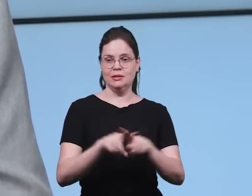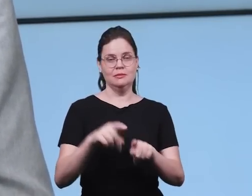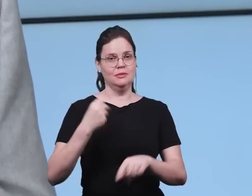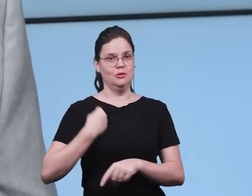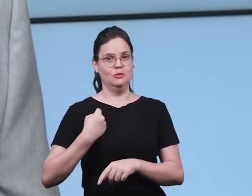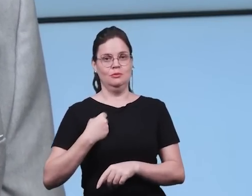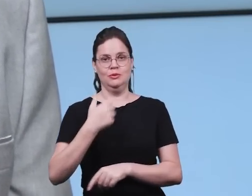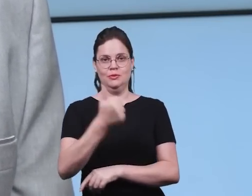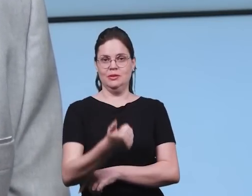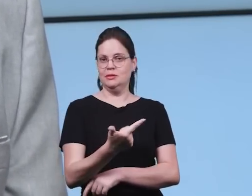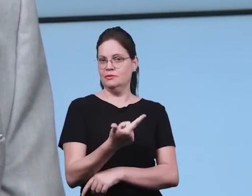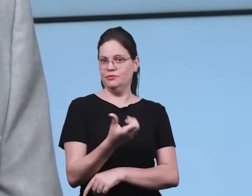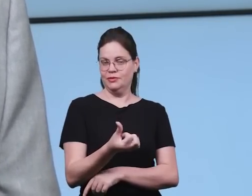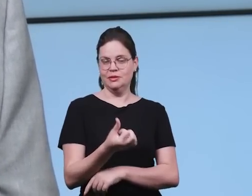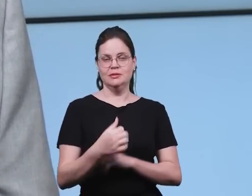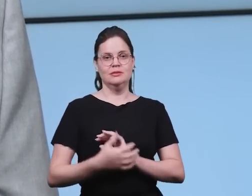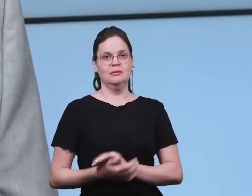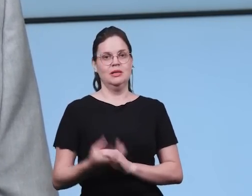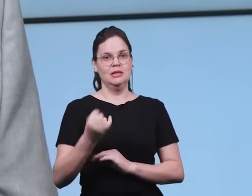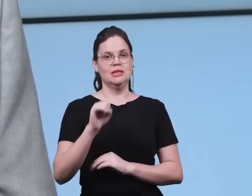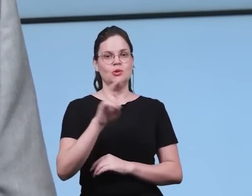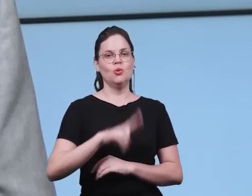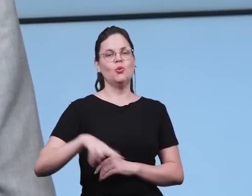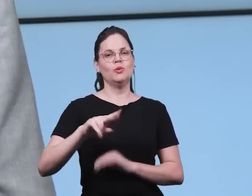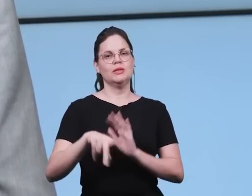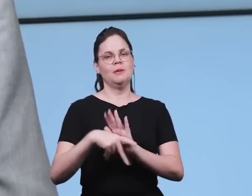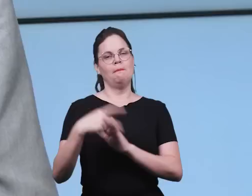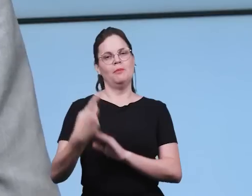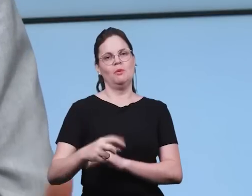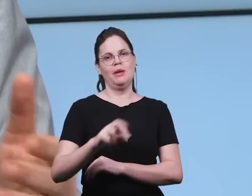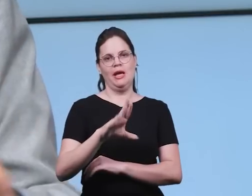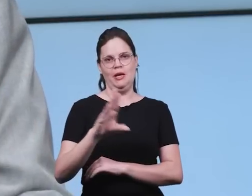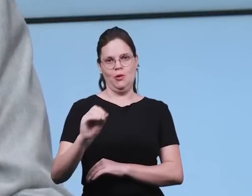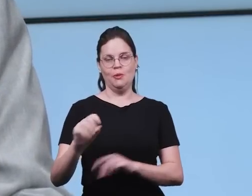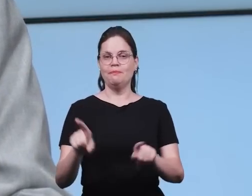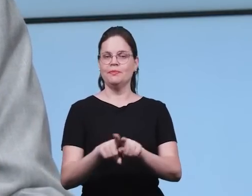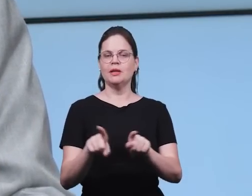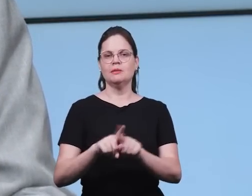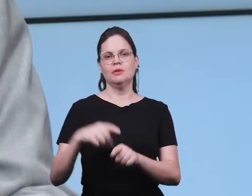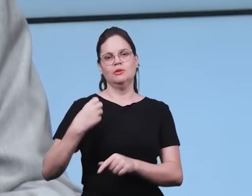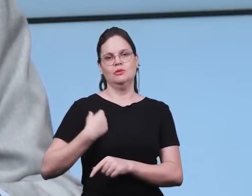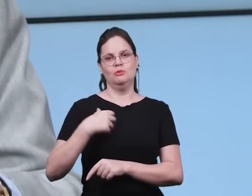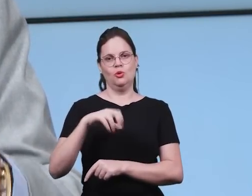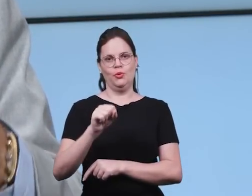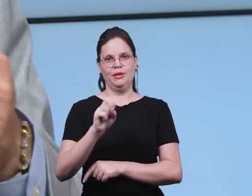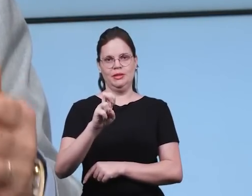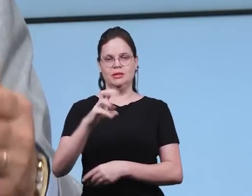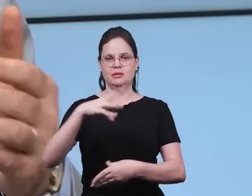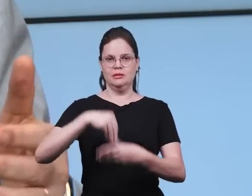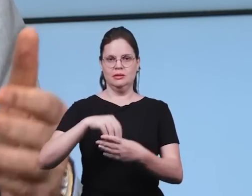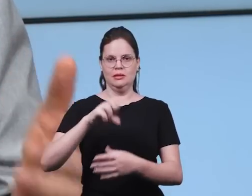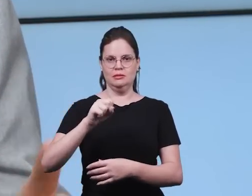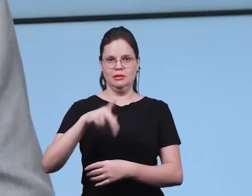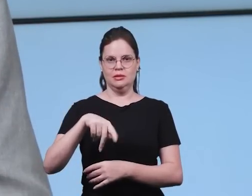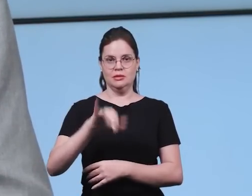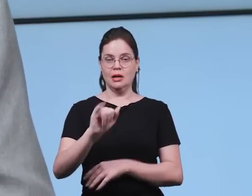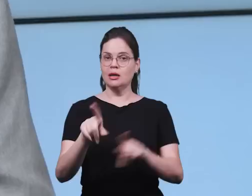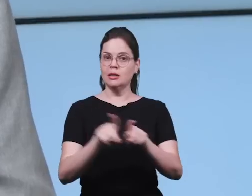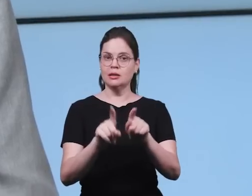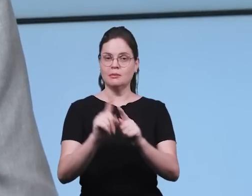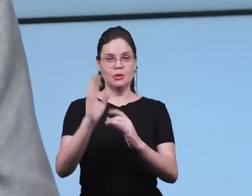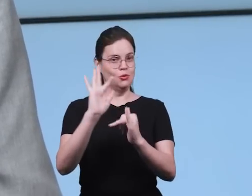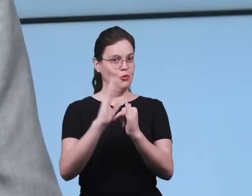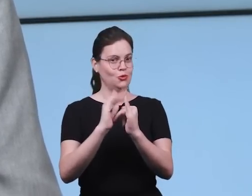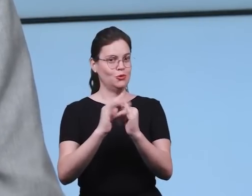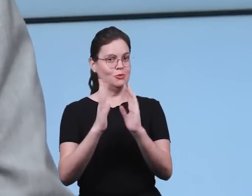canal 126, de quem usa o sistema RO da Embratel, canal 85 da Sky Livre, pelo canal da Igreja Cristã Maranata